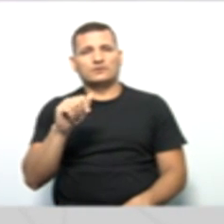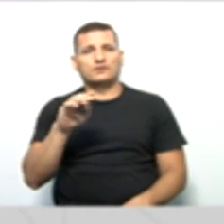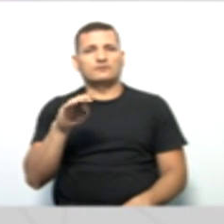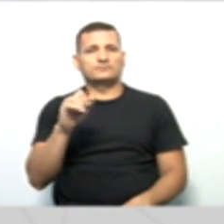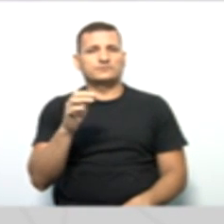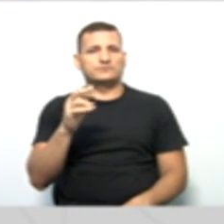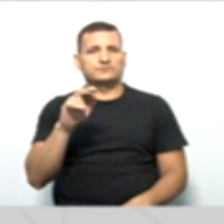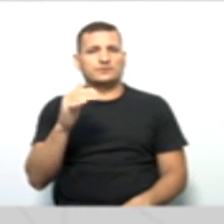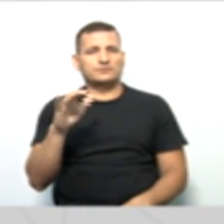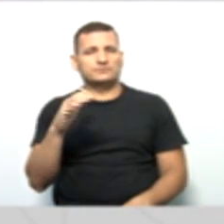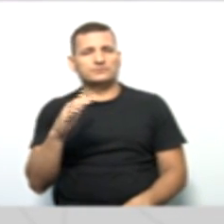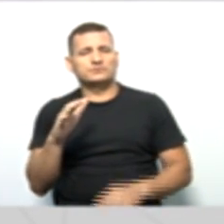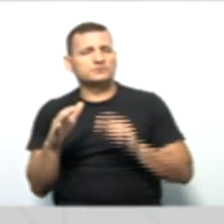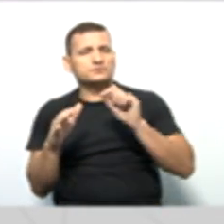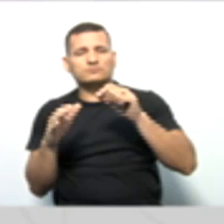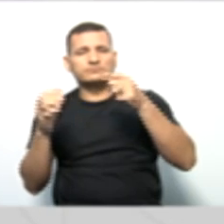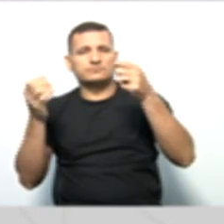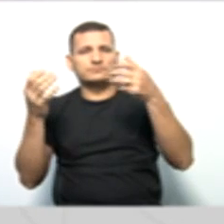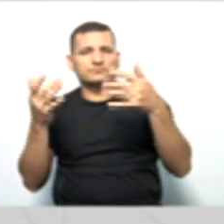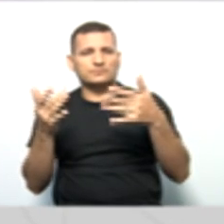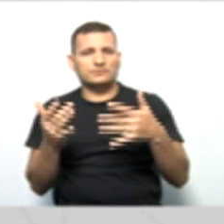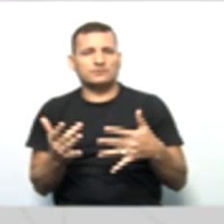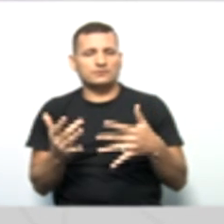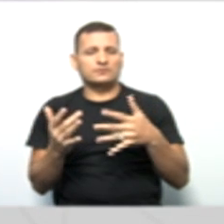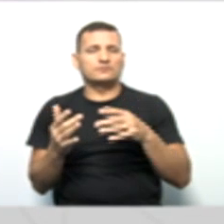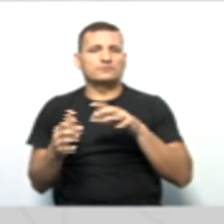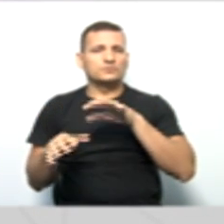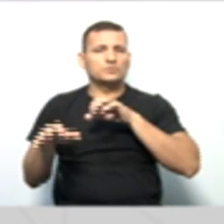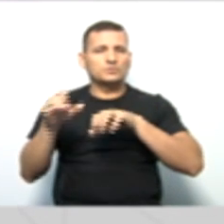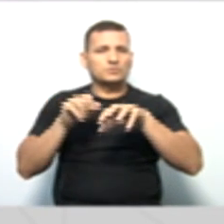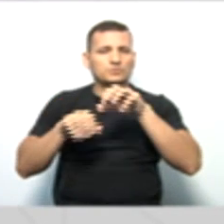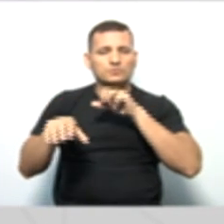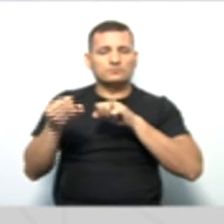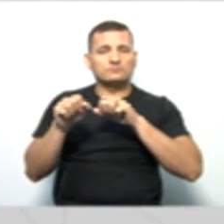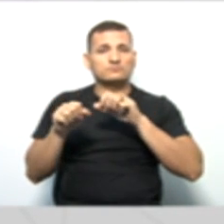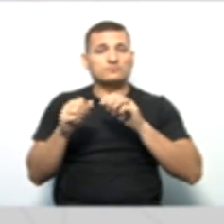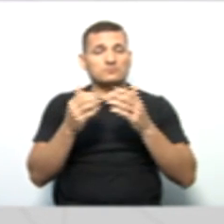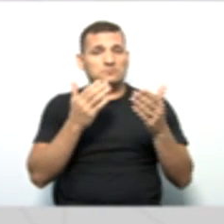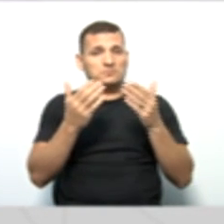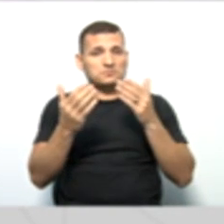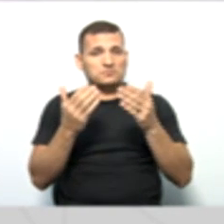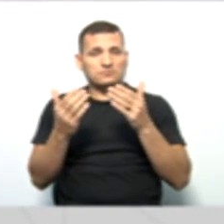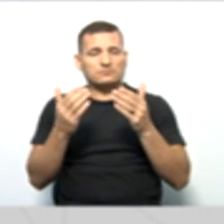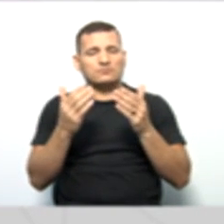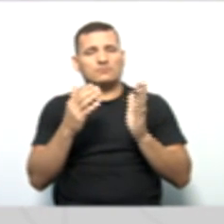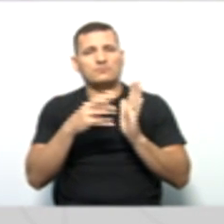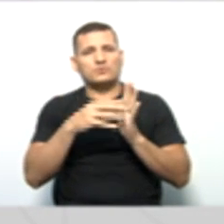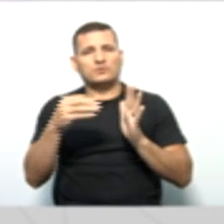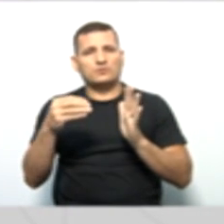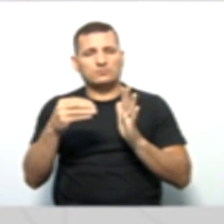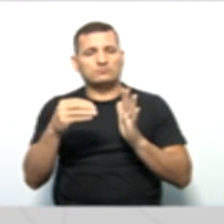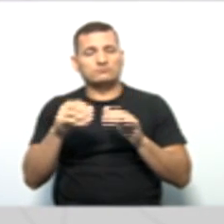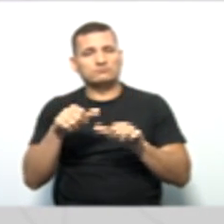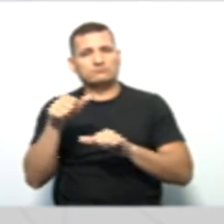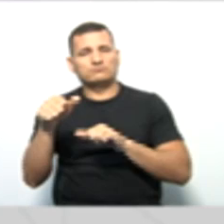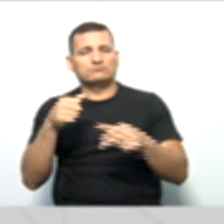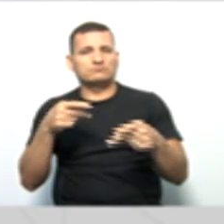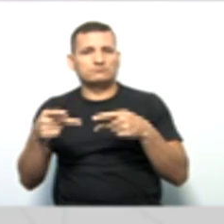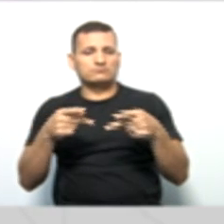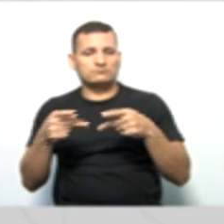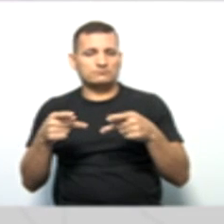de detalhamento à medida que cada elemento do modelo de análise é transformado em um projeto equivalente e